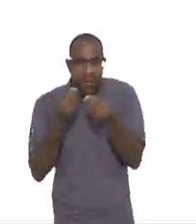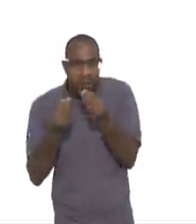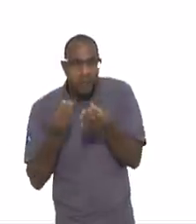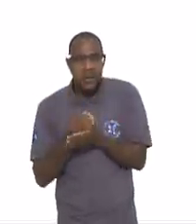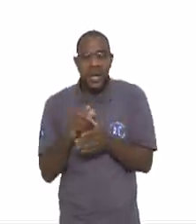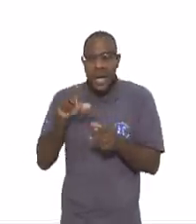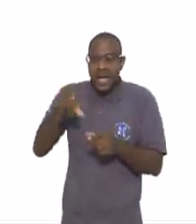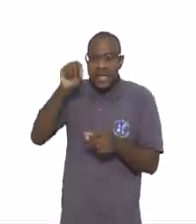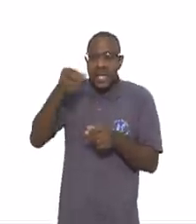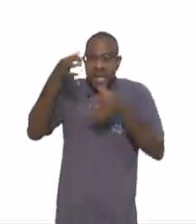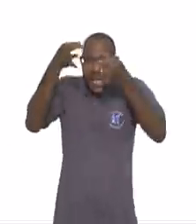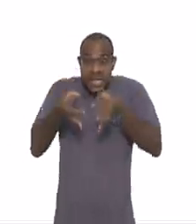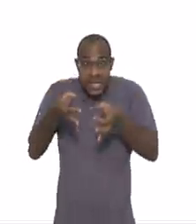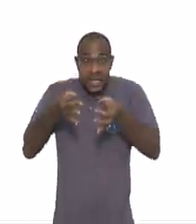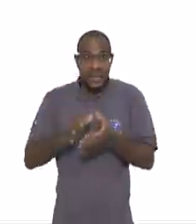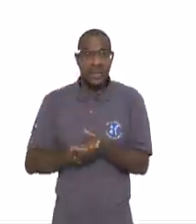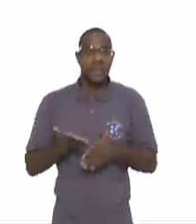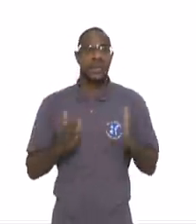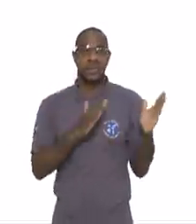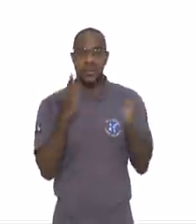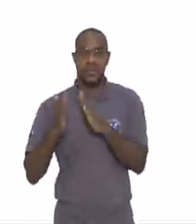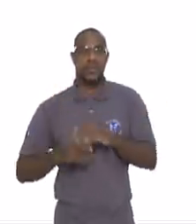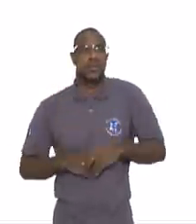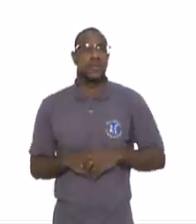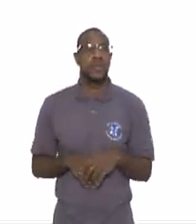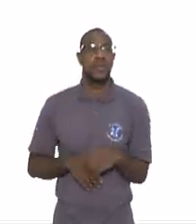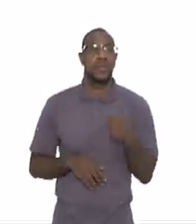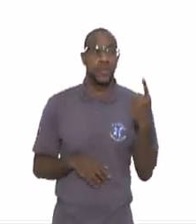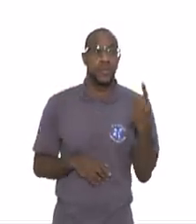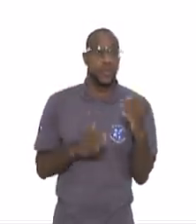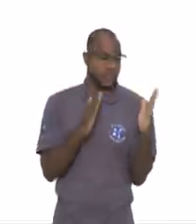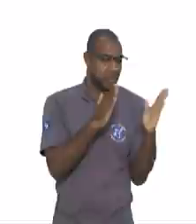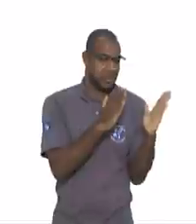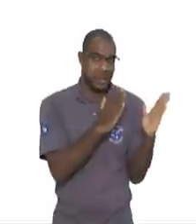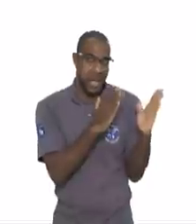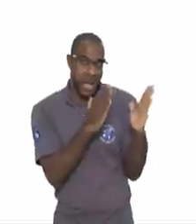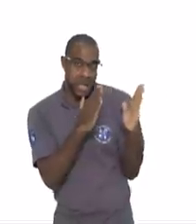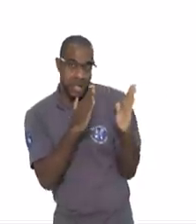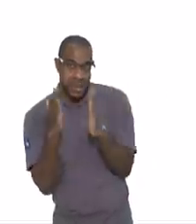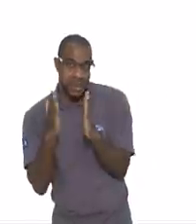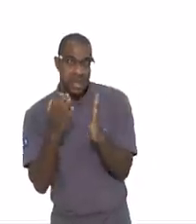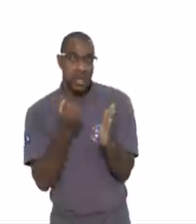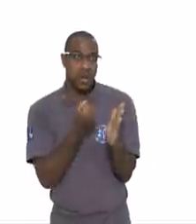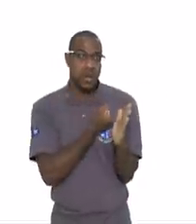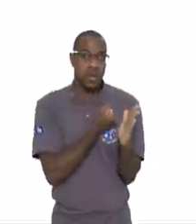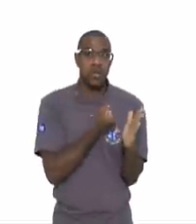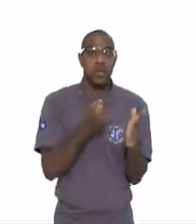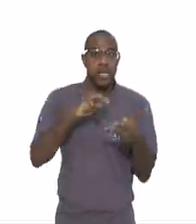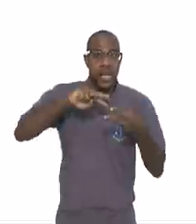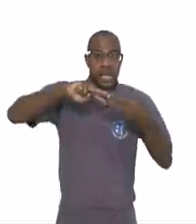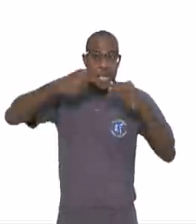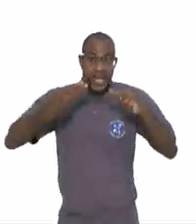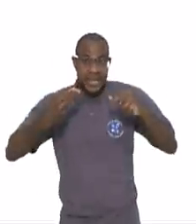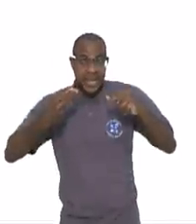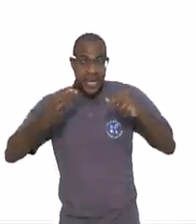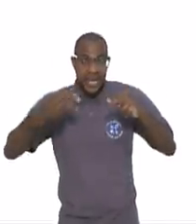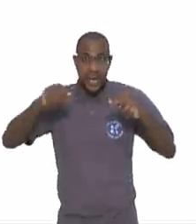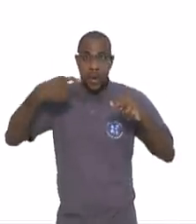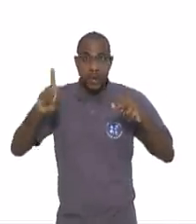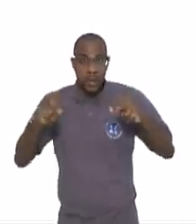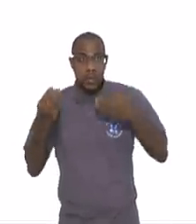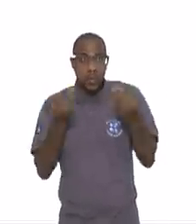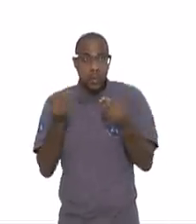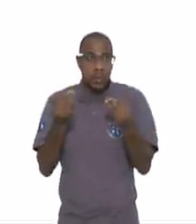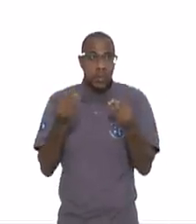Número 1. Sequenciar do genoma humano, igual à determinação da sequência de nucleotídeos no DNA humano. Então, veja, ele te dá